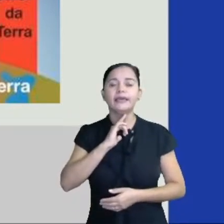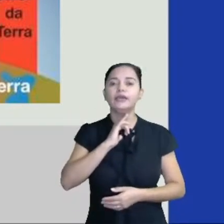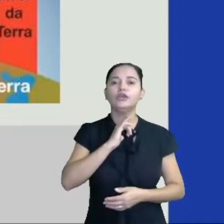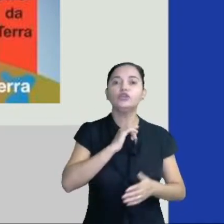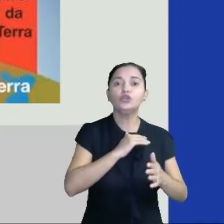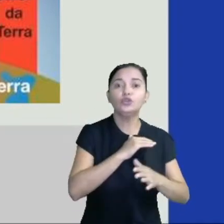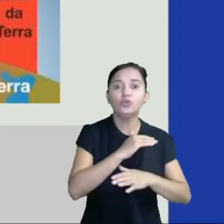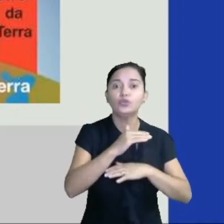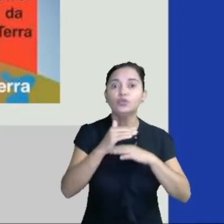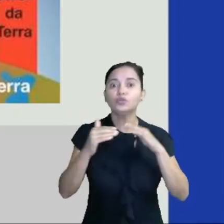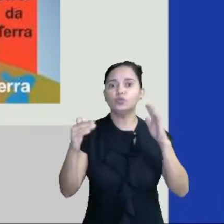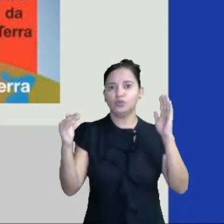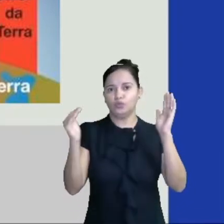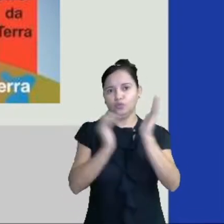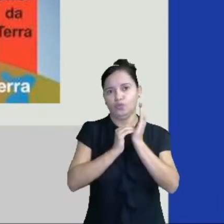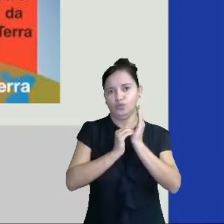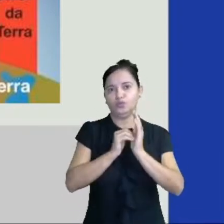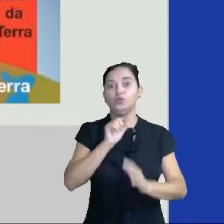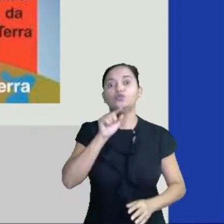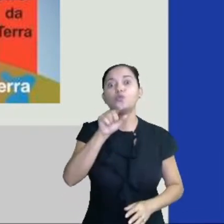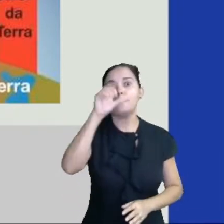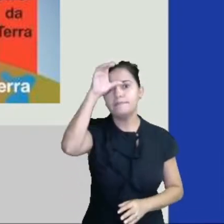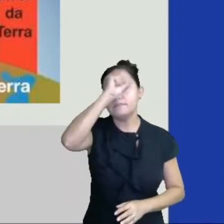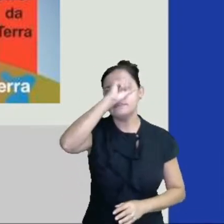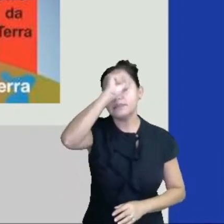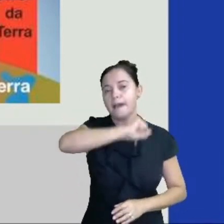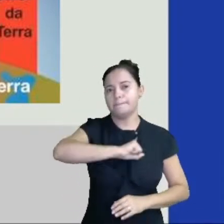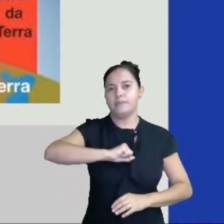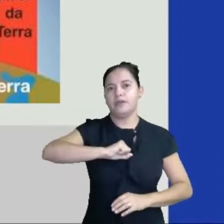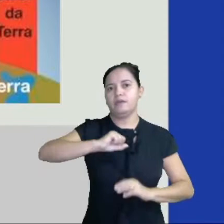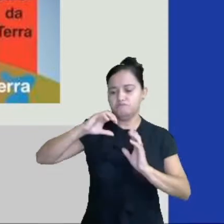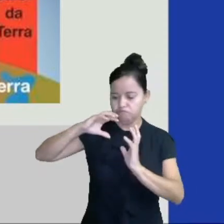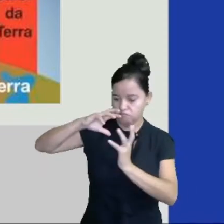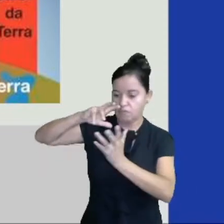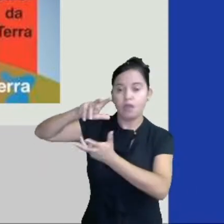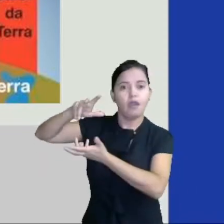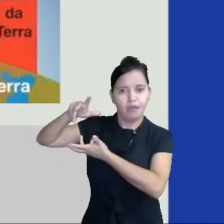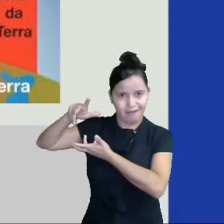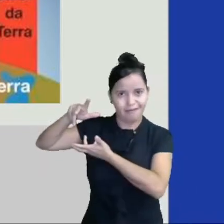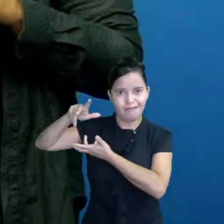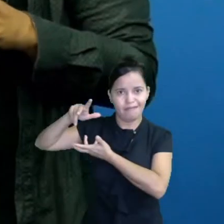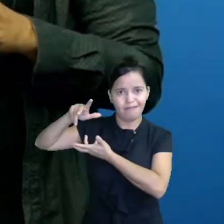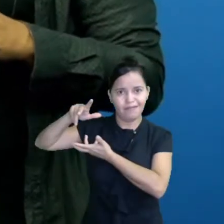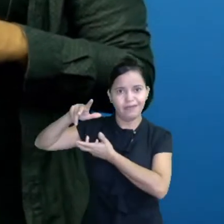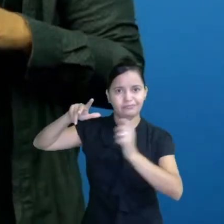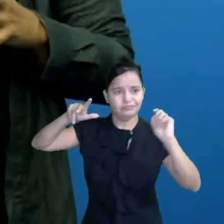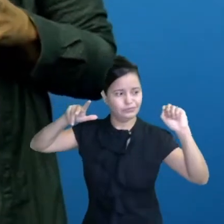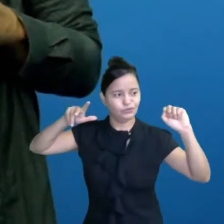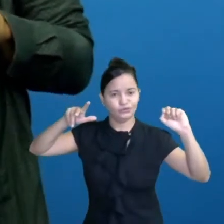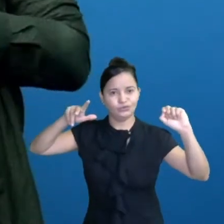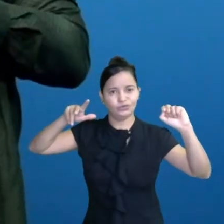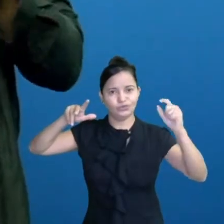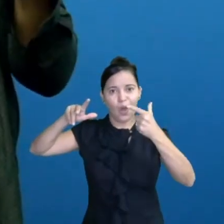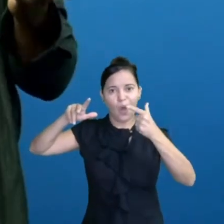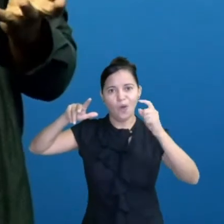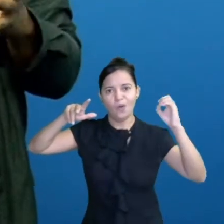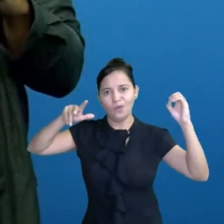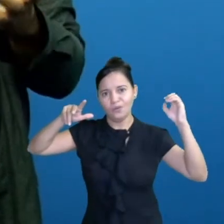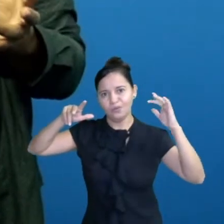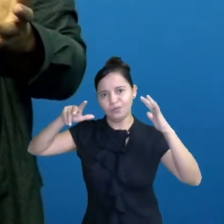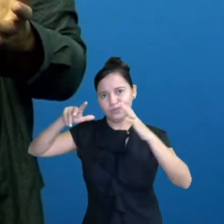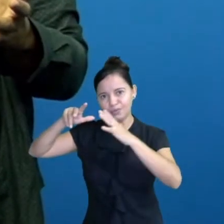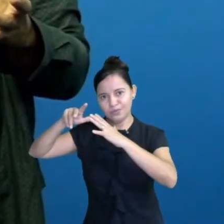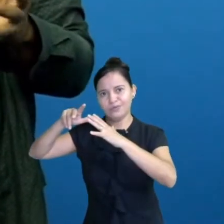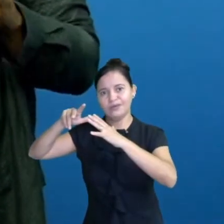precisa saber com relação ao efeito estufa. Então a gente já sabe que é um fenômeno natural, ou seja, a gente tem os gases estufas, principalmente o CO2 e